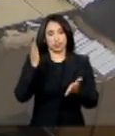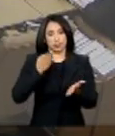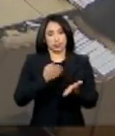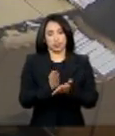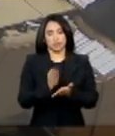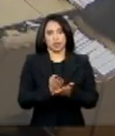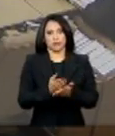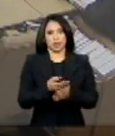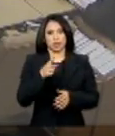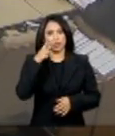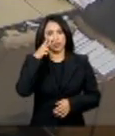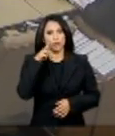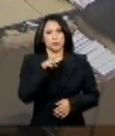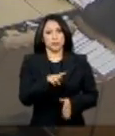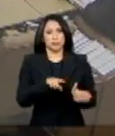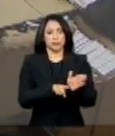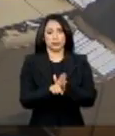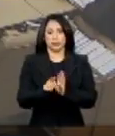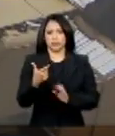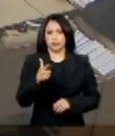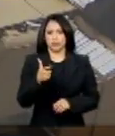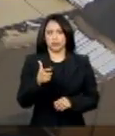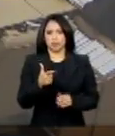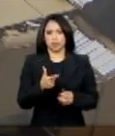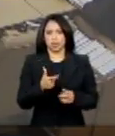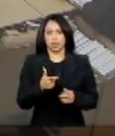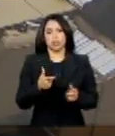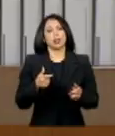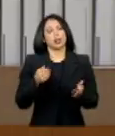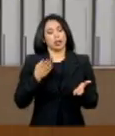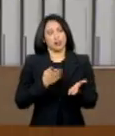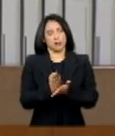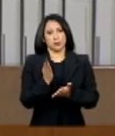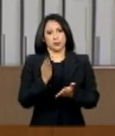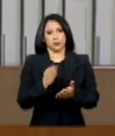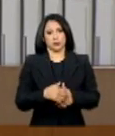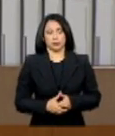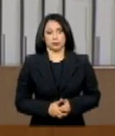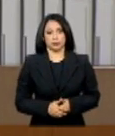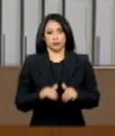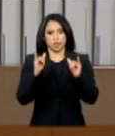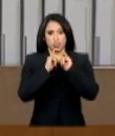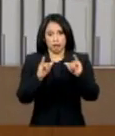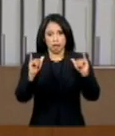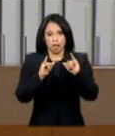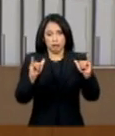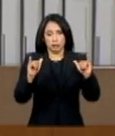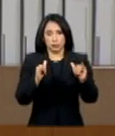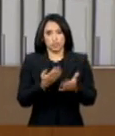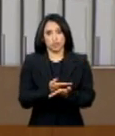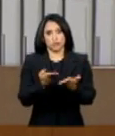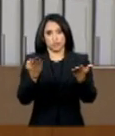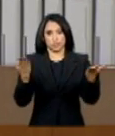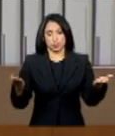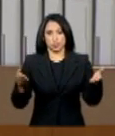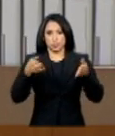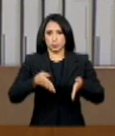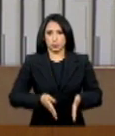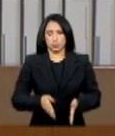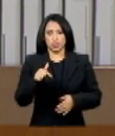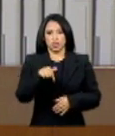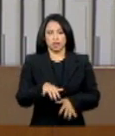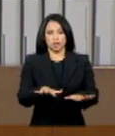alguma observação ser feita não havendo declaro ata aprovada em forma vossas excelências que estão presentes neste plenário